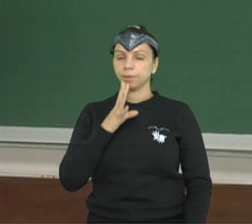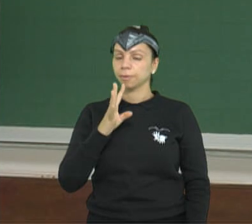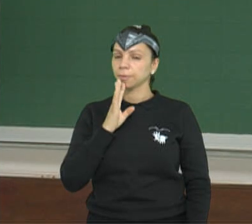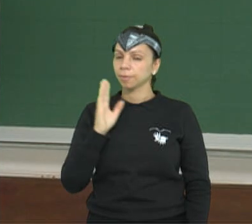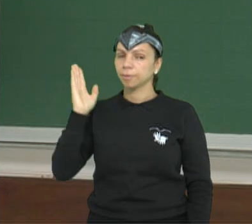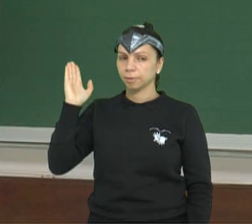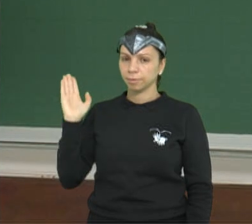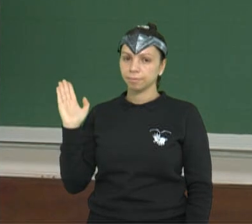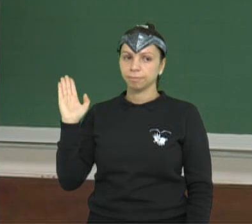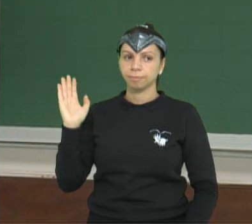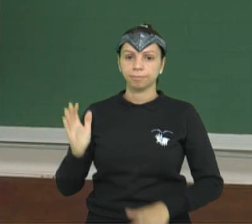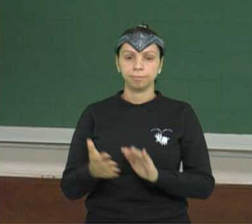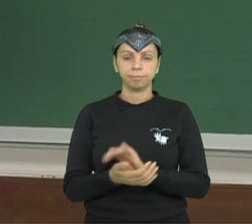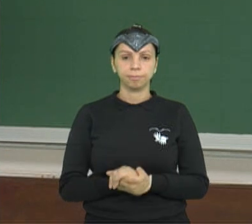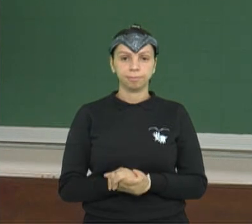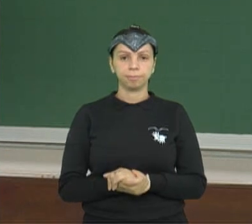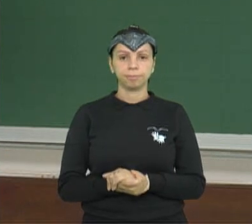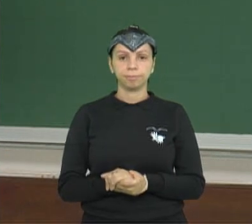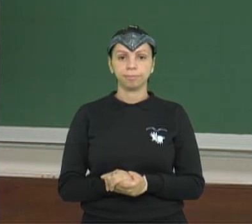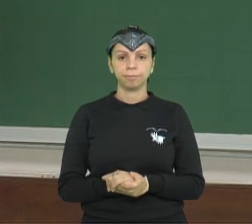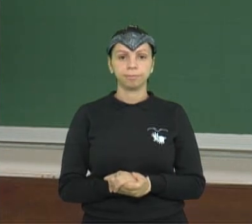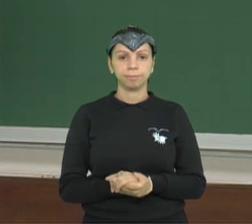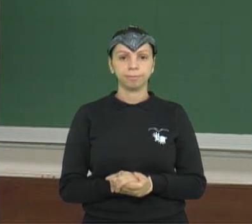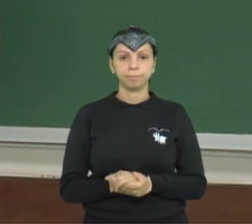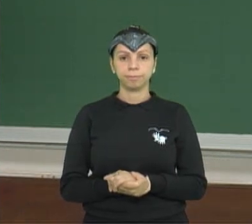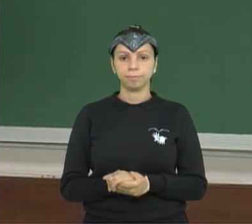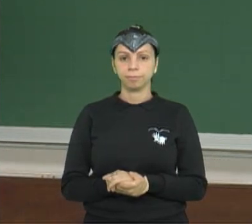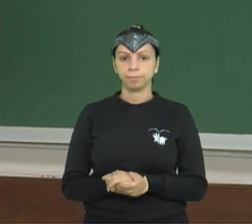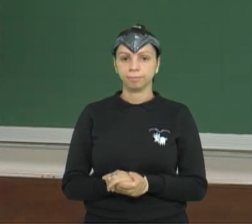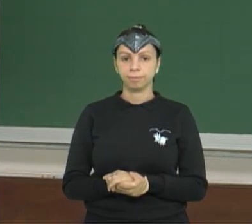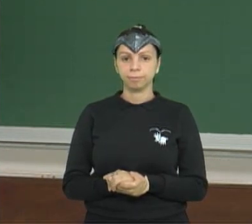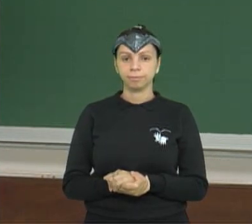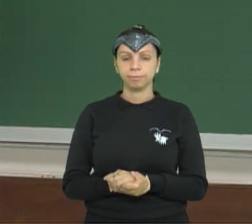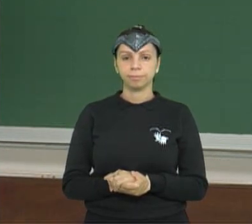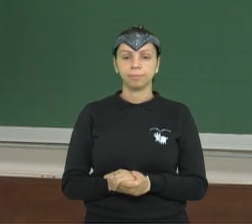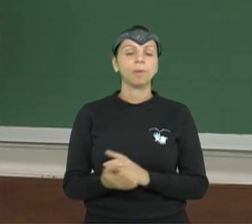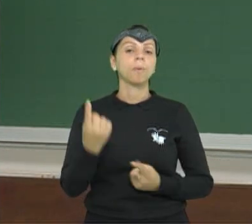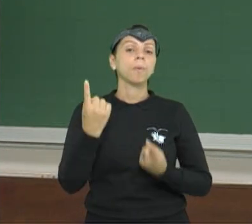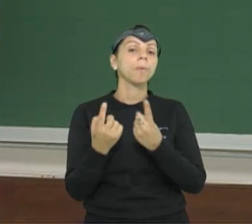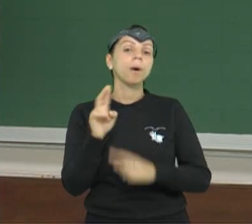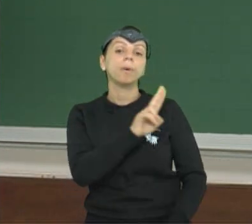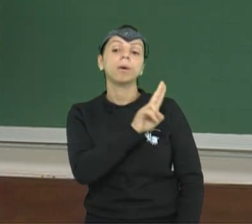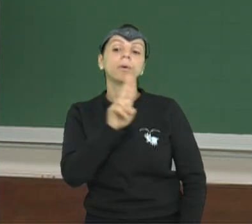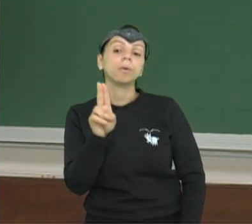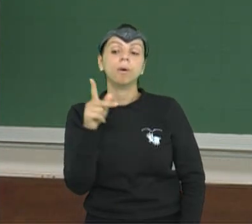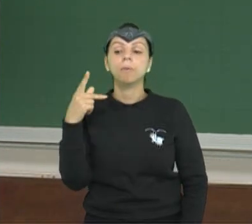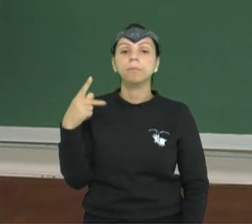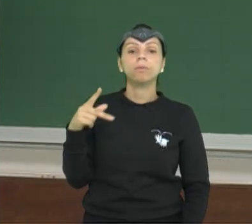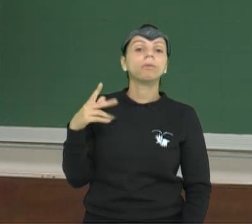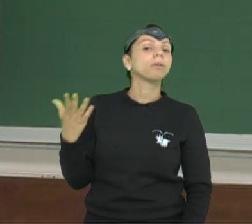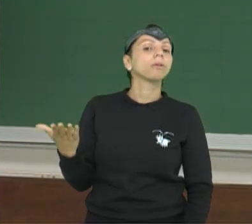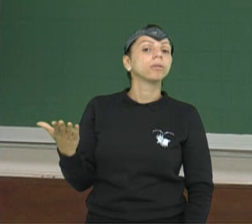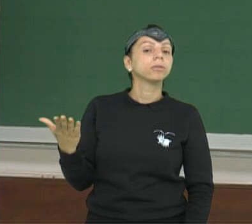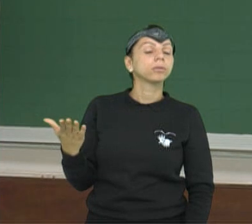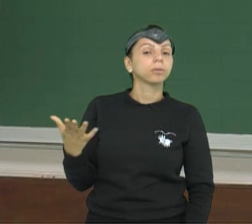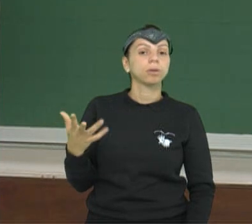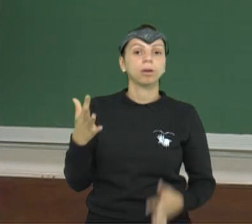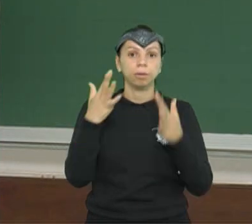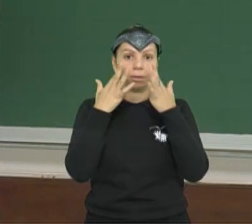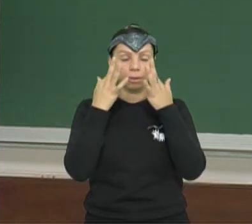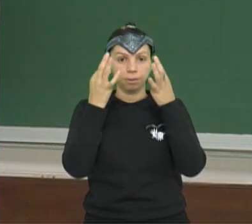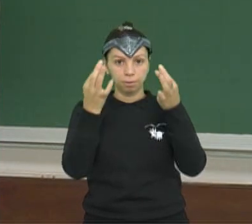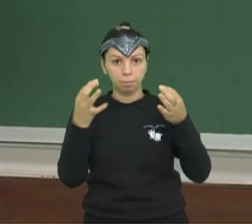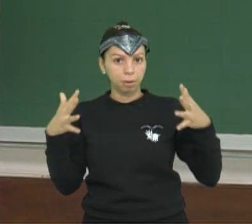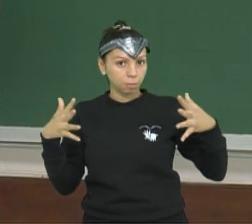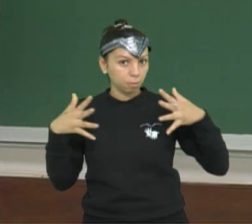essa, né? Matthew Murdock, Oliver Queen ou Robert Bruce Banner? Presta atenção para você